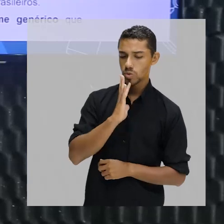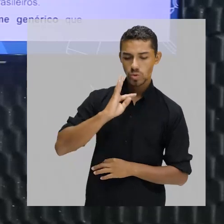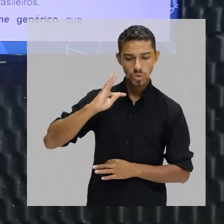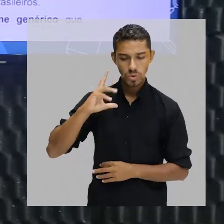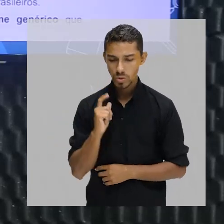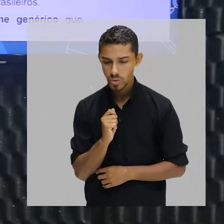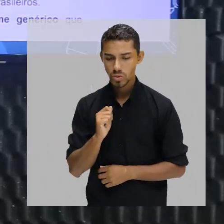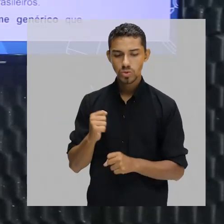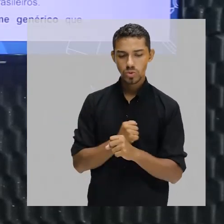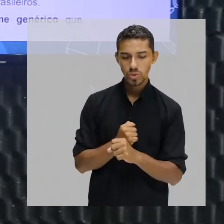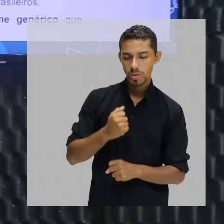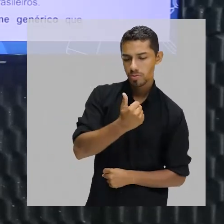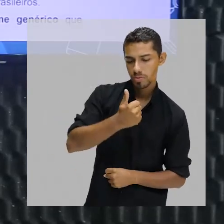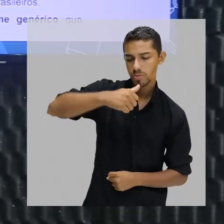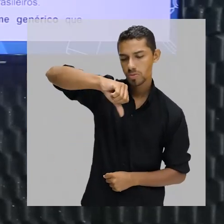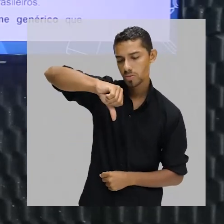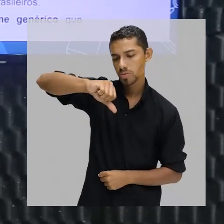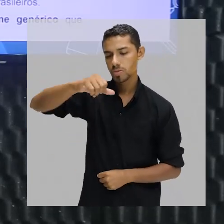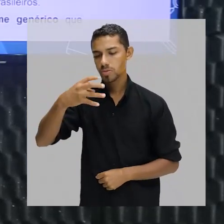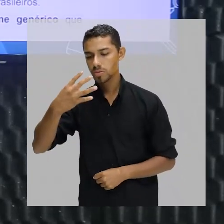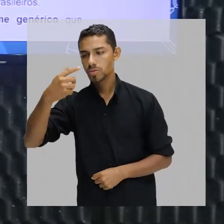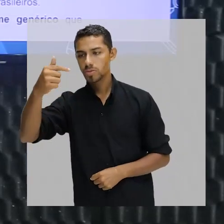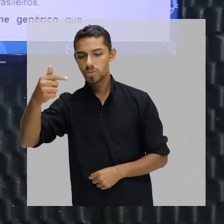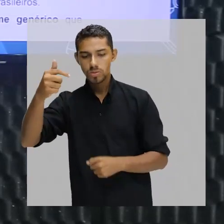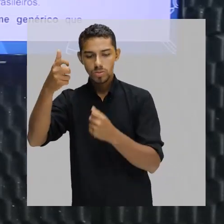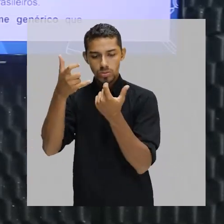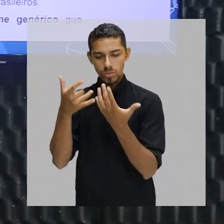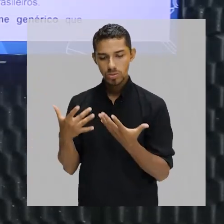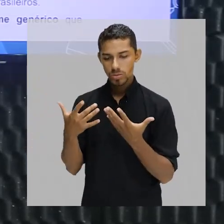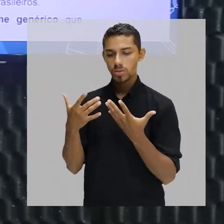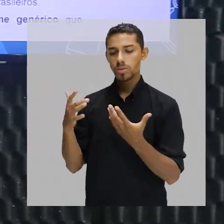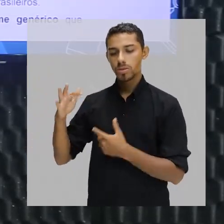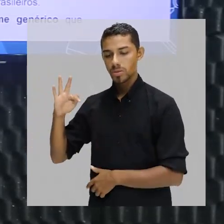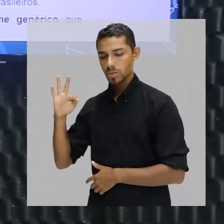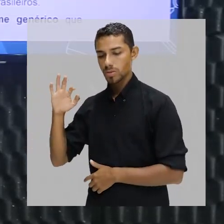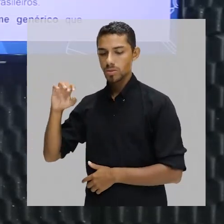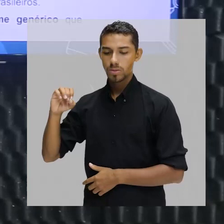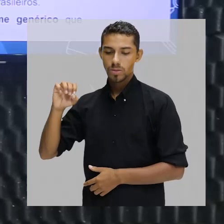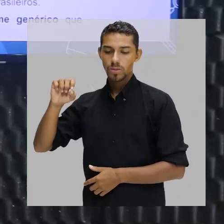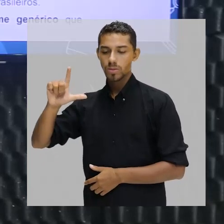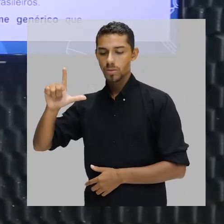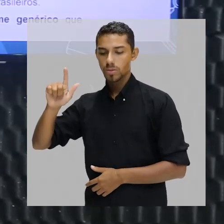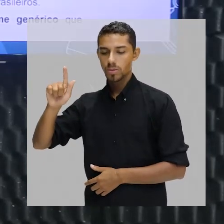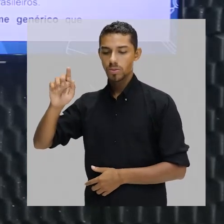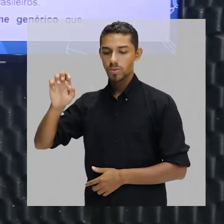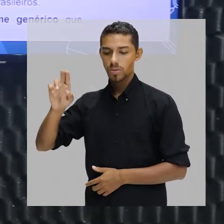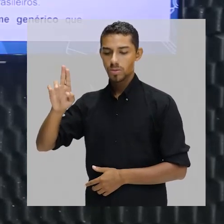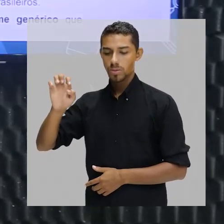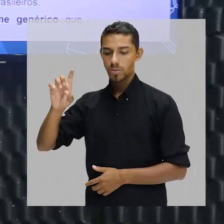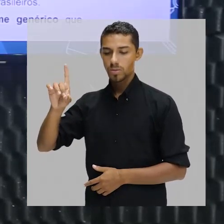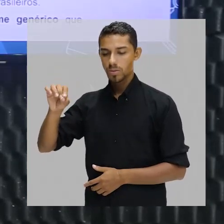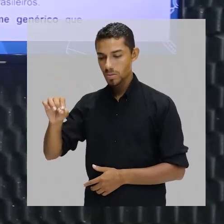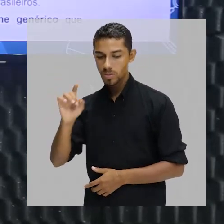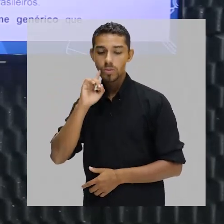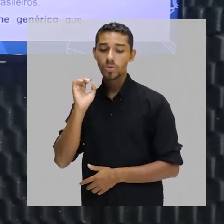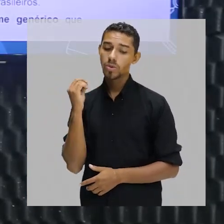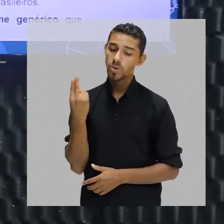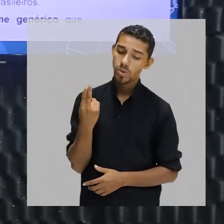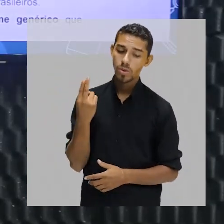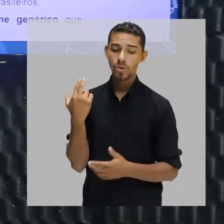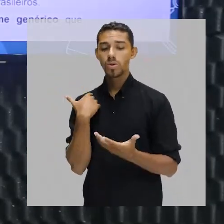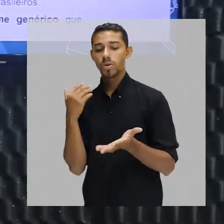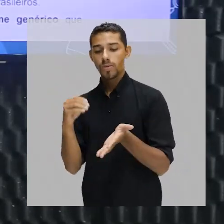Em 1947, os folcloristas adotaram a palavra folguedo e alto. Já explicar para vocês. Falta de motivação, apoio e oportunidade. Essas